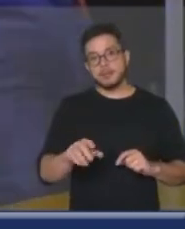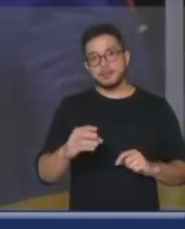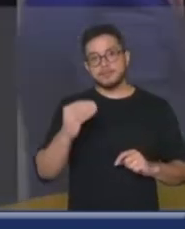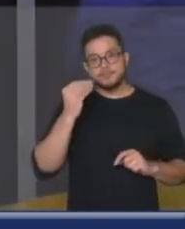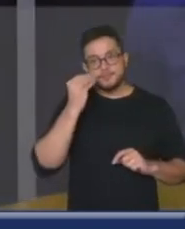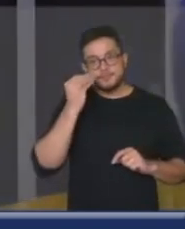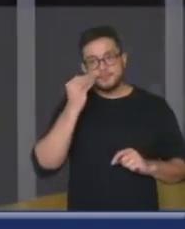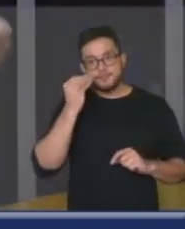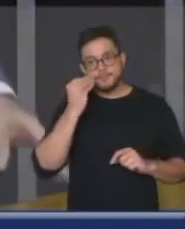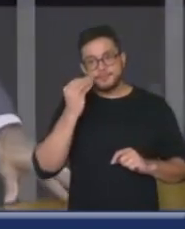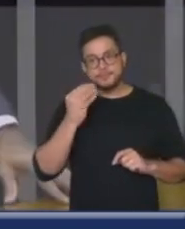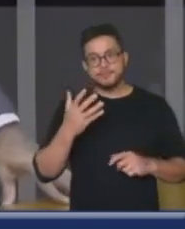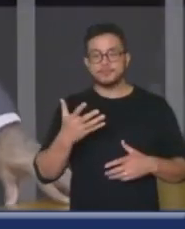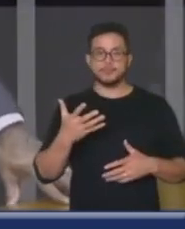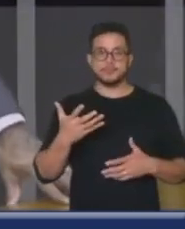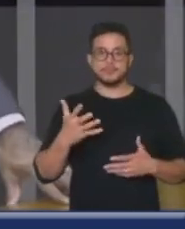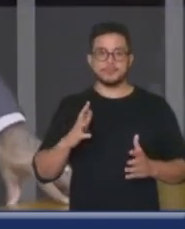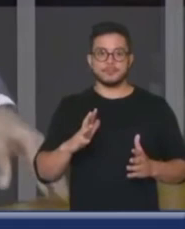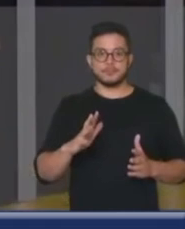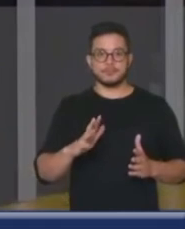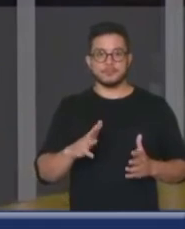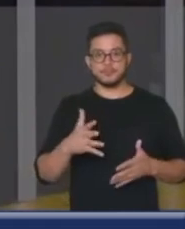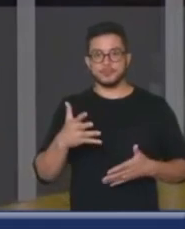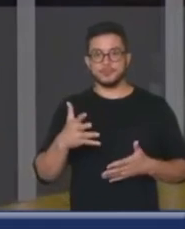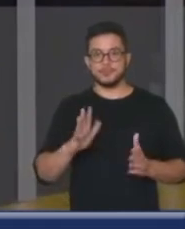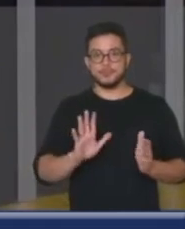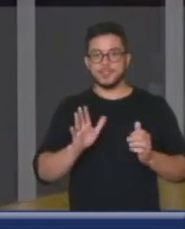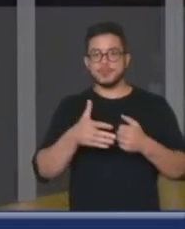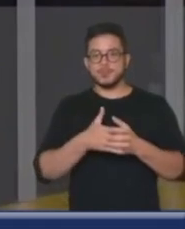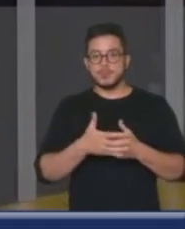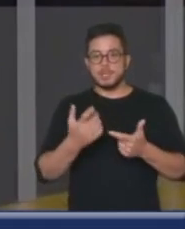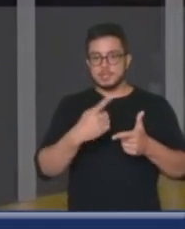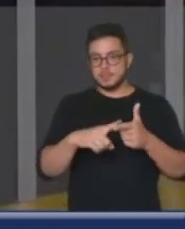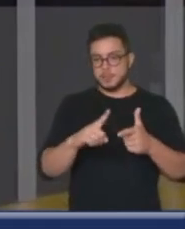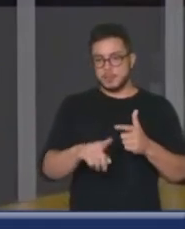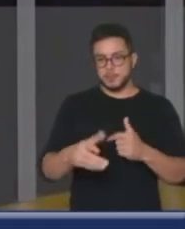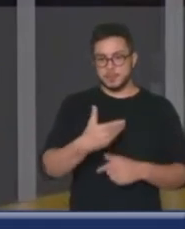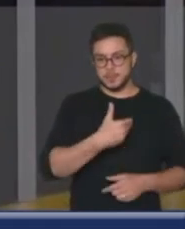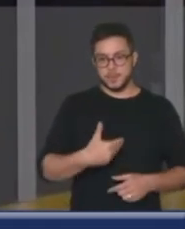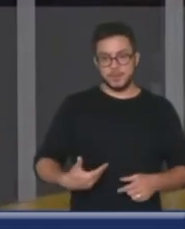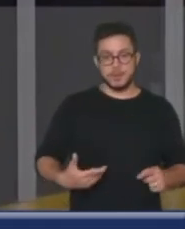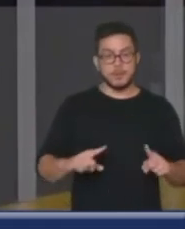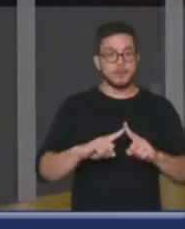todos esses malfeitos do seu desgoverno. Mas eu quero lembrá-los que amanhã